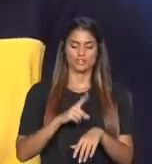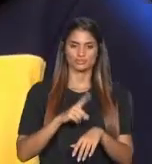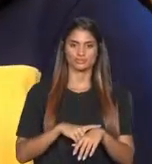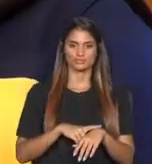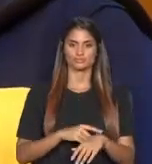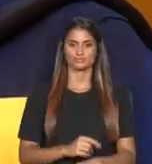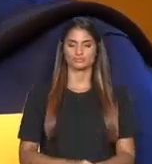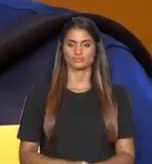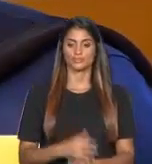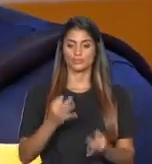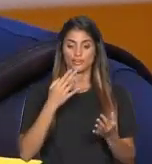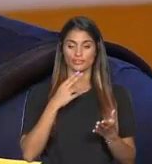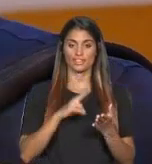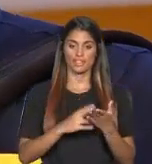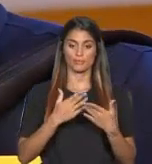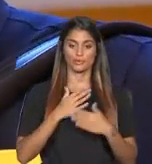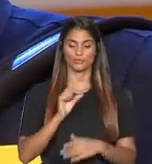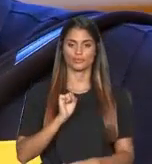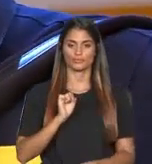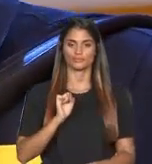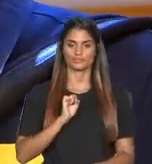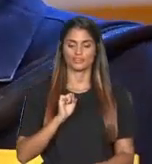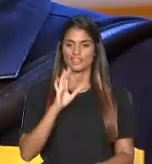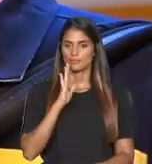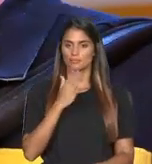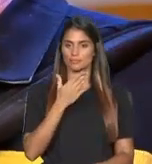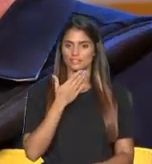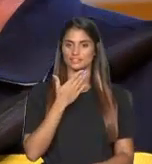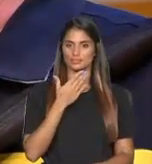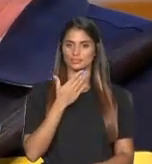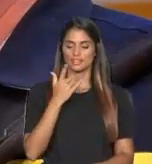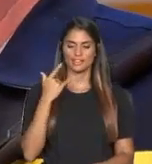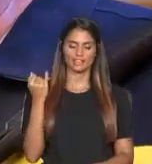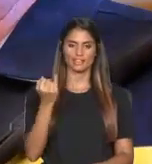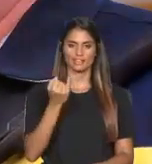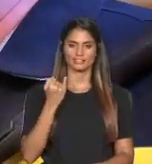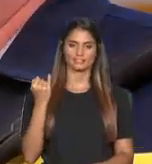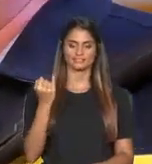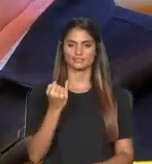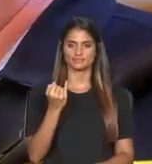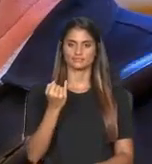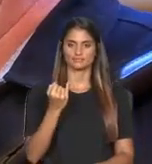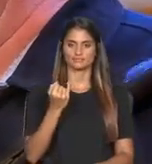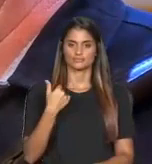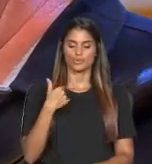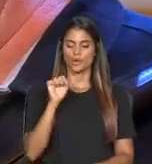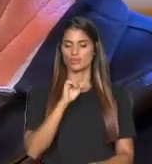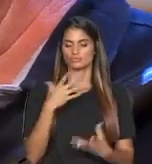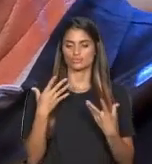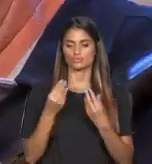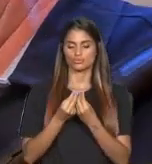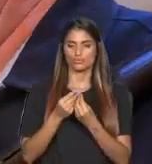É verdade, meu amigo, depende da inspiração. Por isso canto